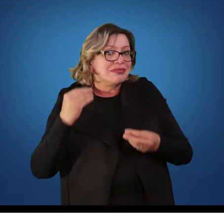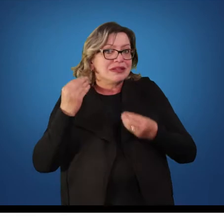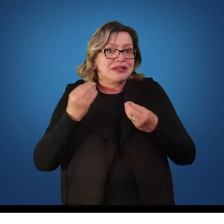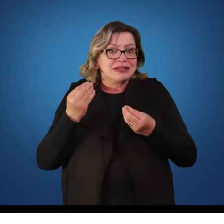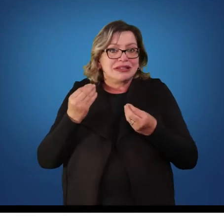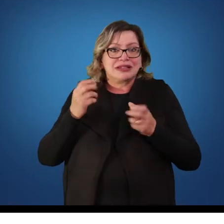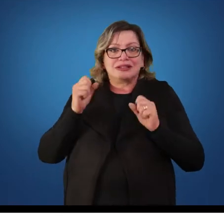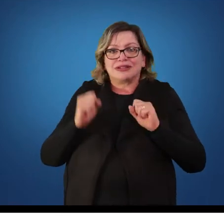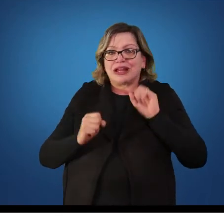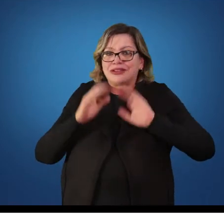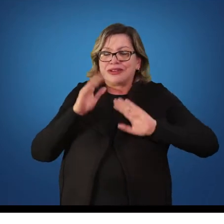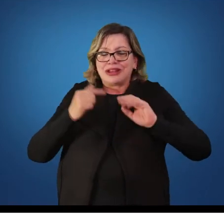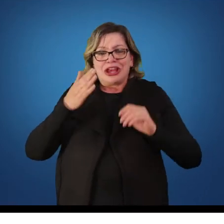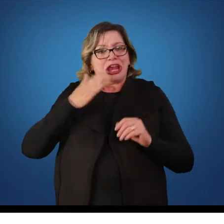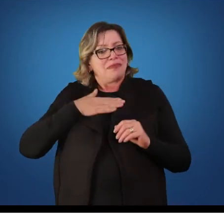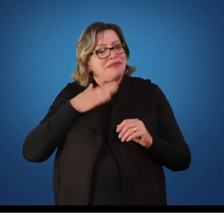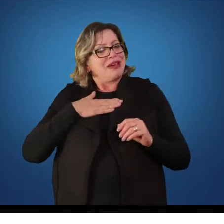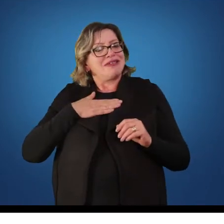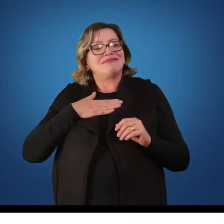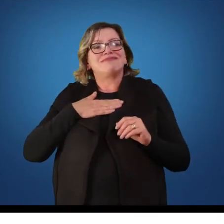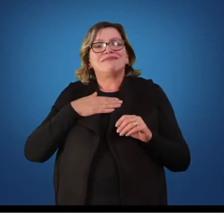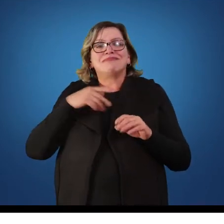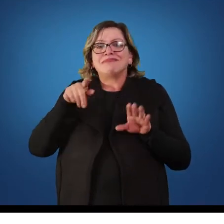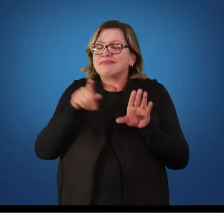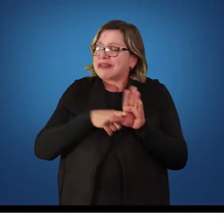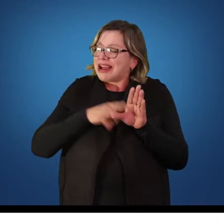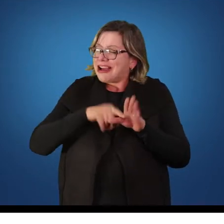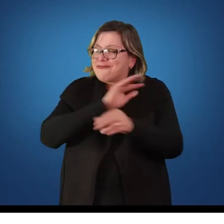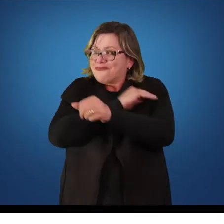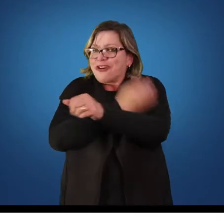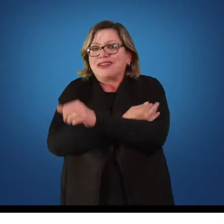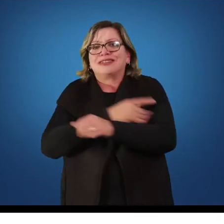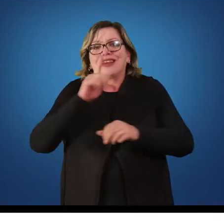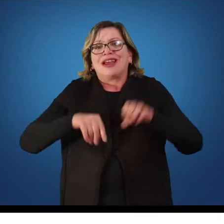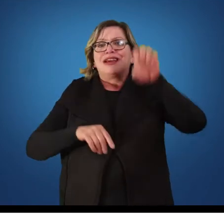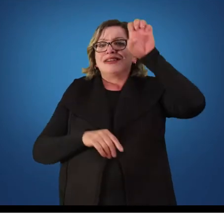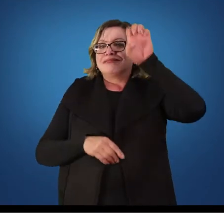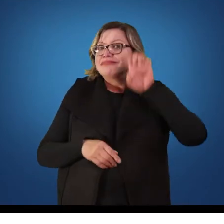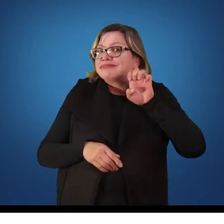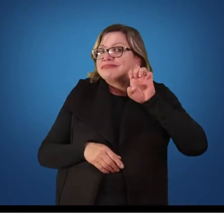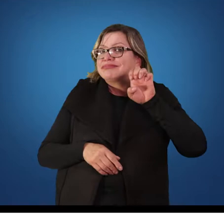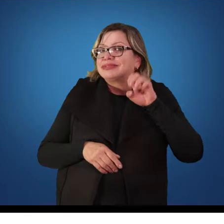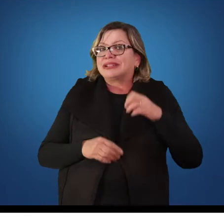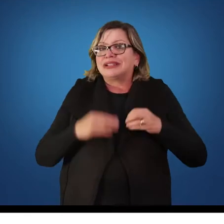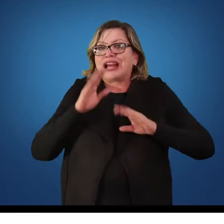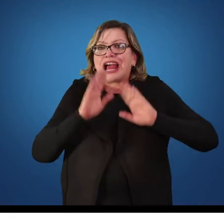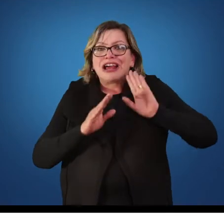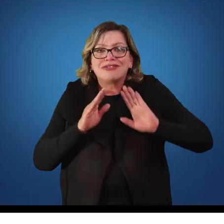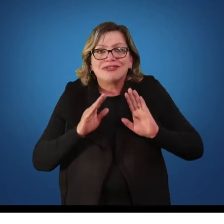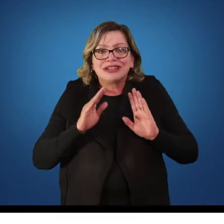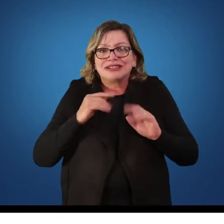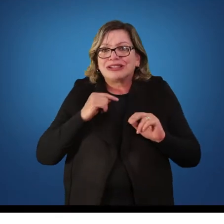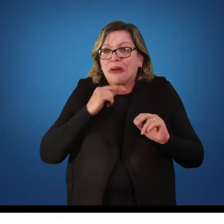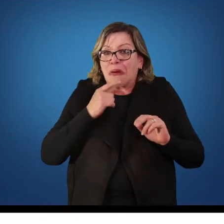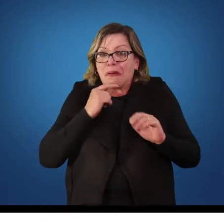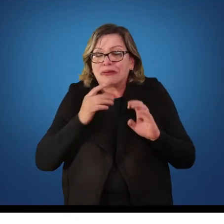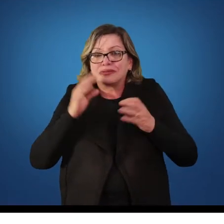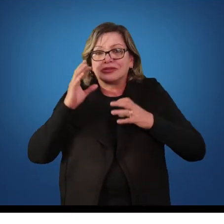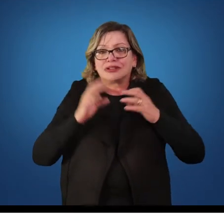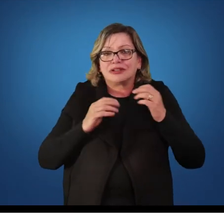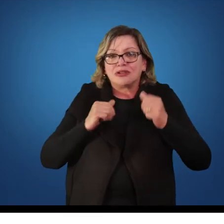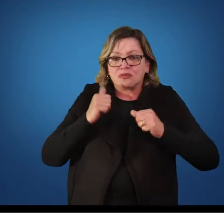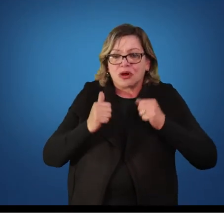impulsão no meu caso aqui o meu esquerdo certo o seu pé de impulsão não estará pronto para o arremesso